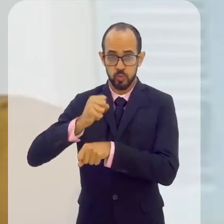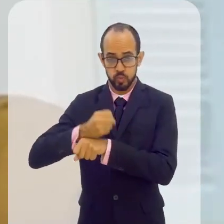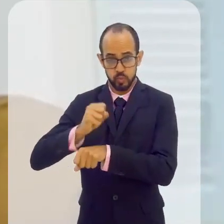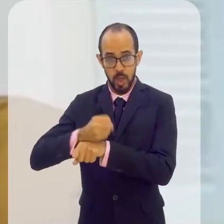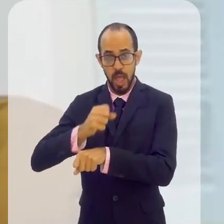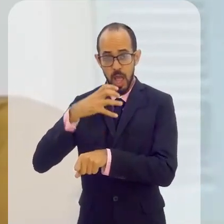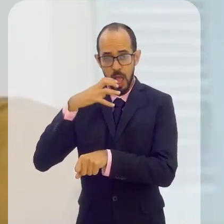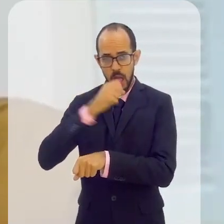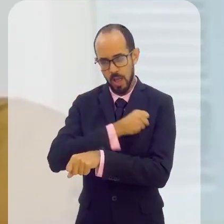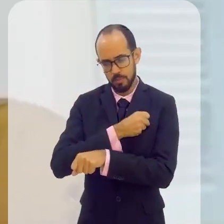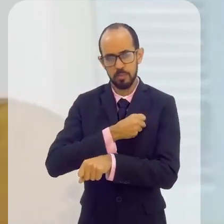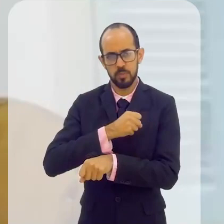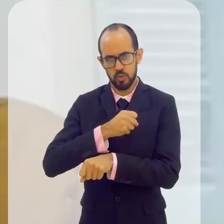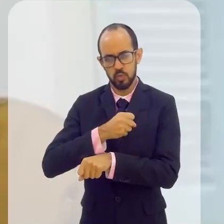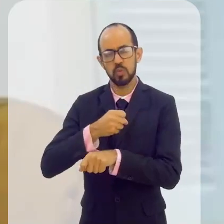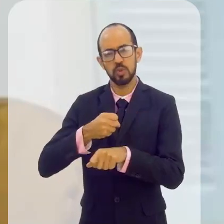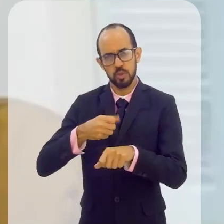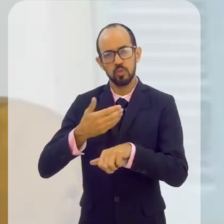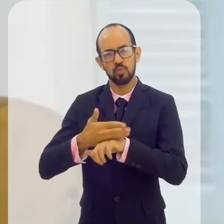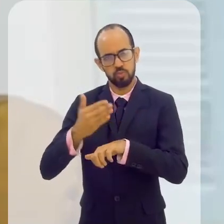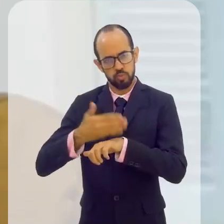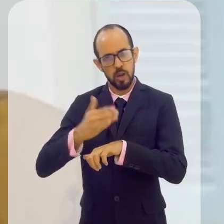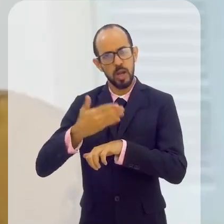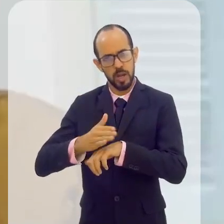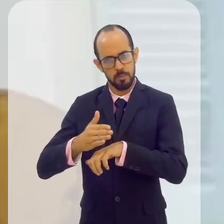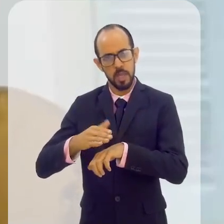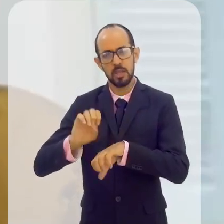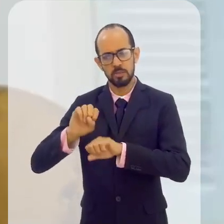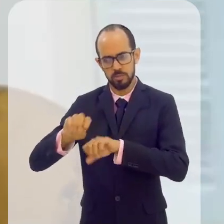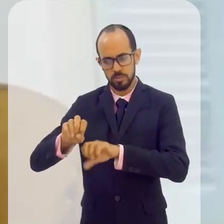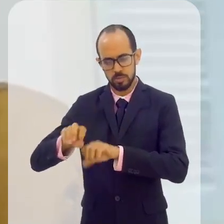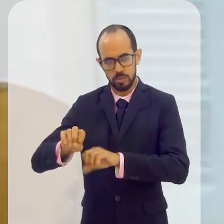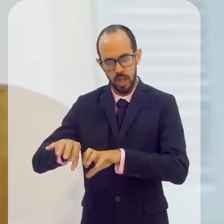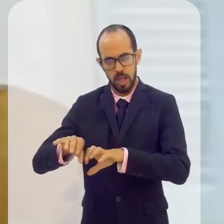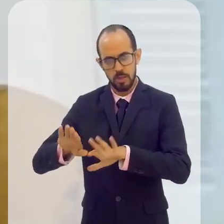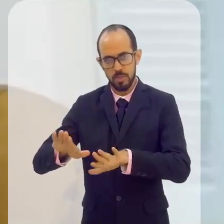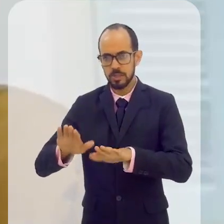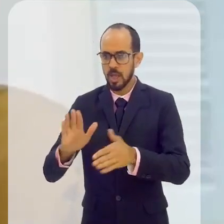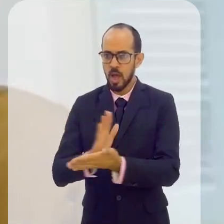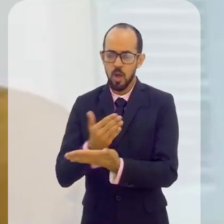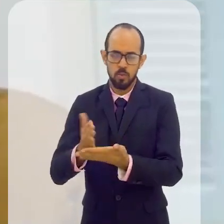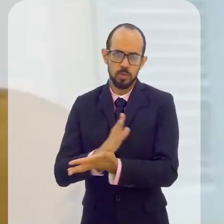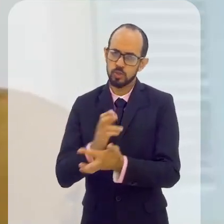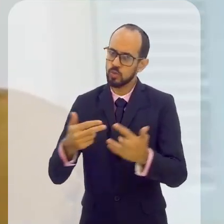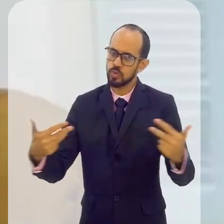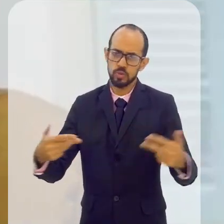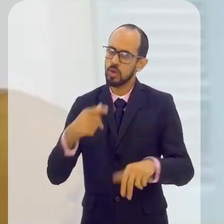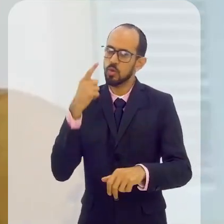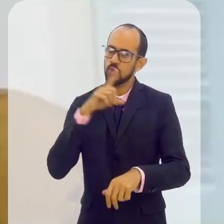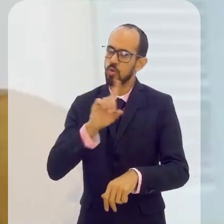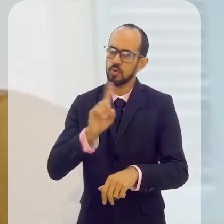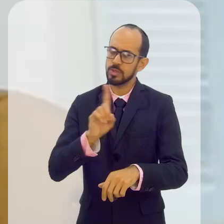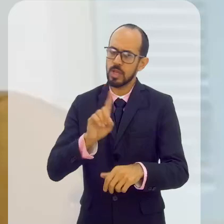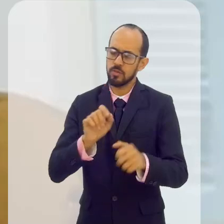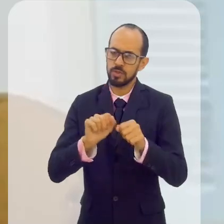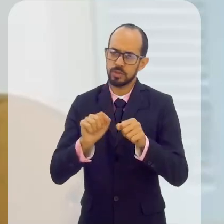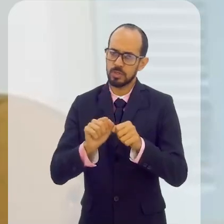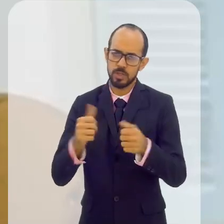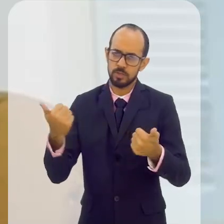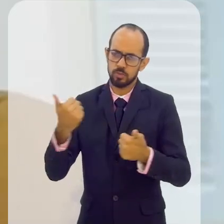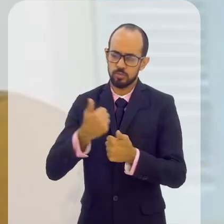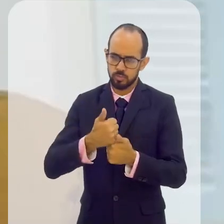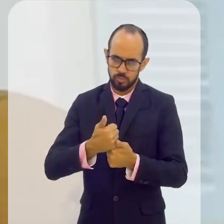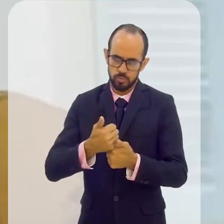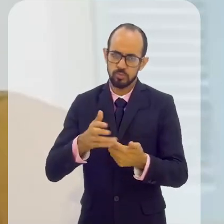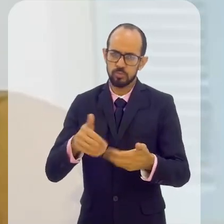instituição e um trabalho muito grande da gestão de capacitação, muitas coisas você não consegue fazer essa substituição, né?